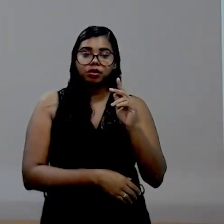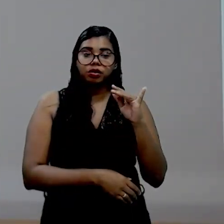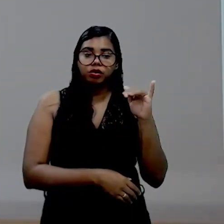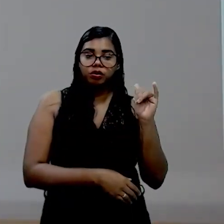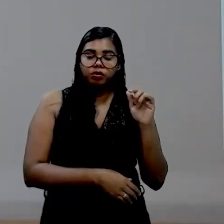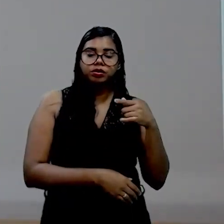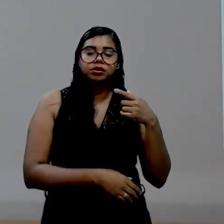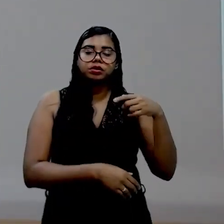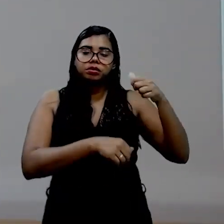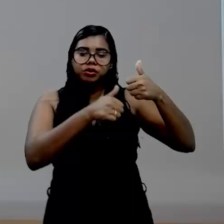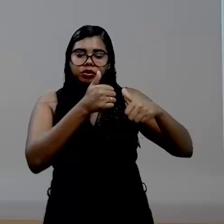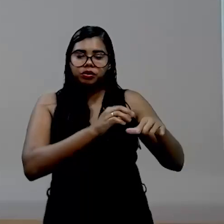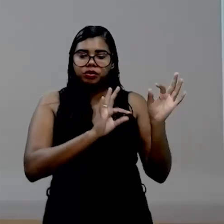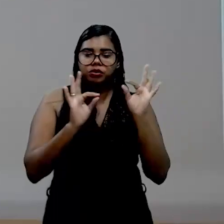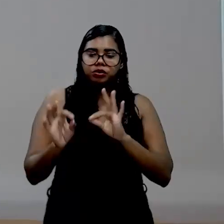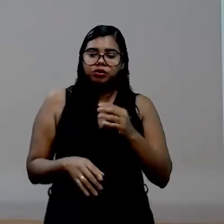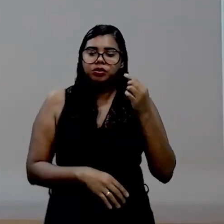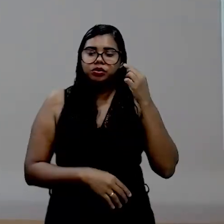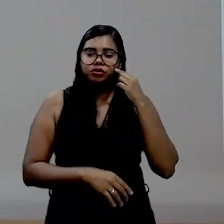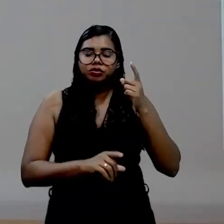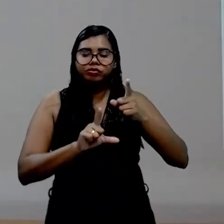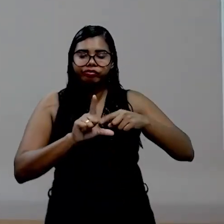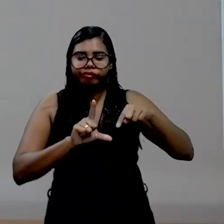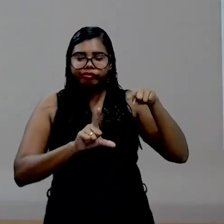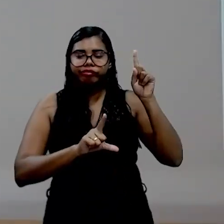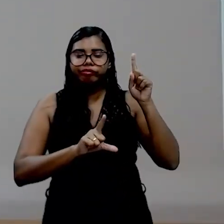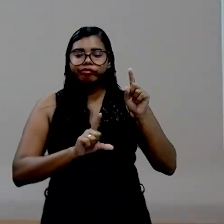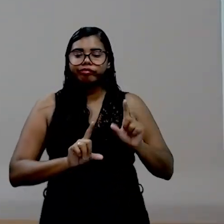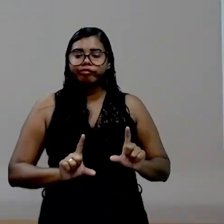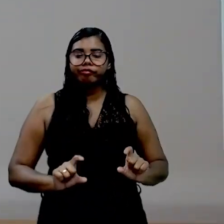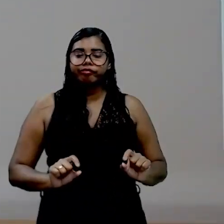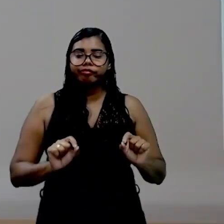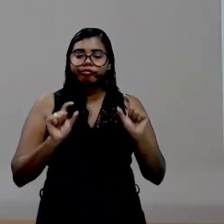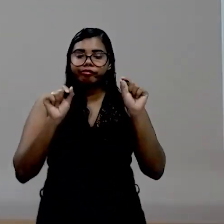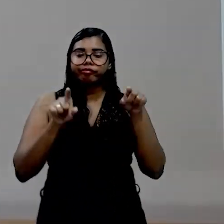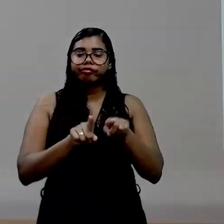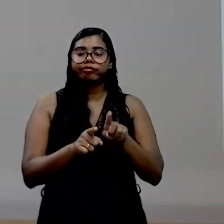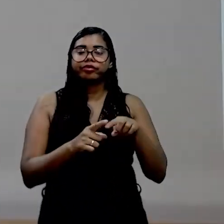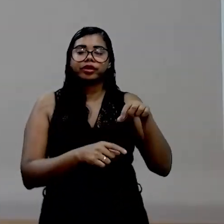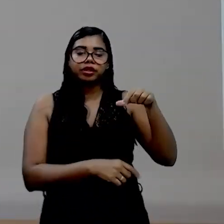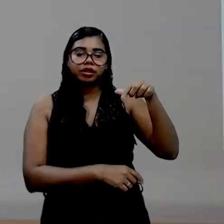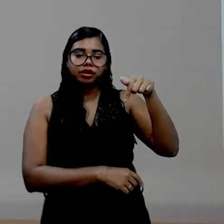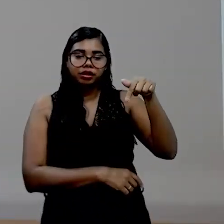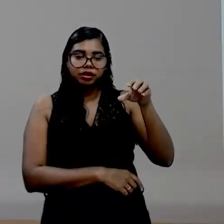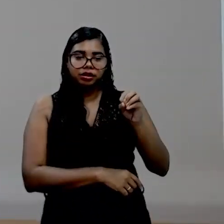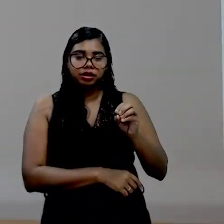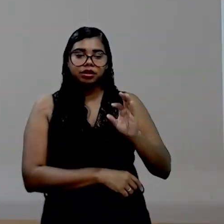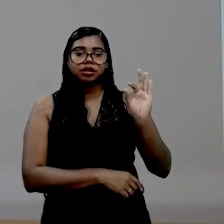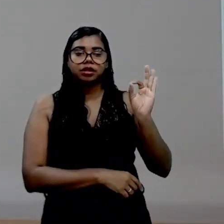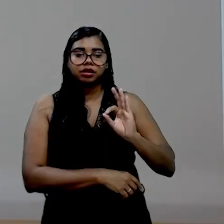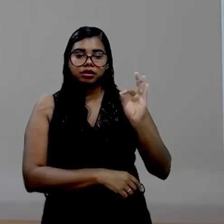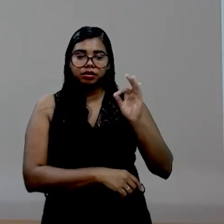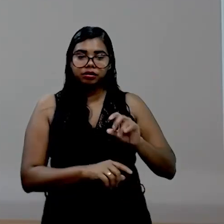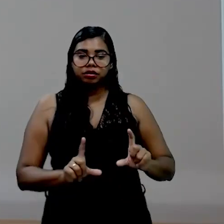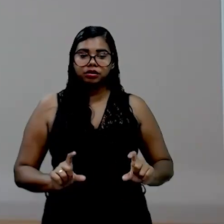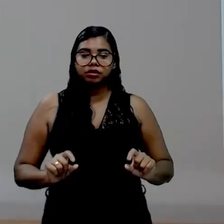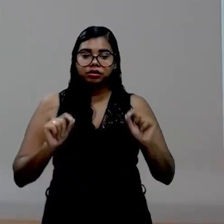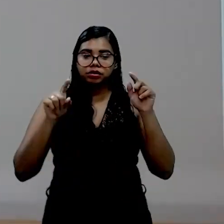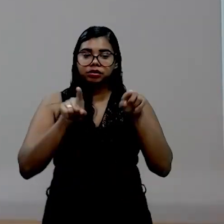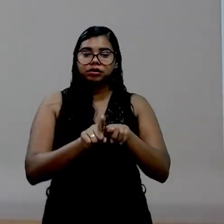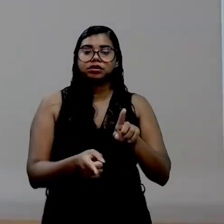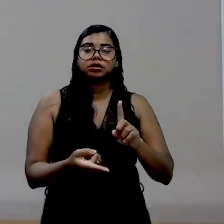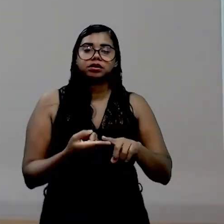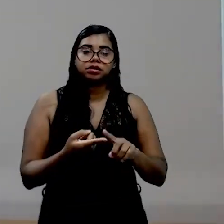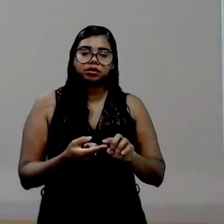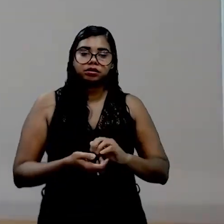que tem um risco alto de ter um câncer, né? 70% de chance de ter um câncer. Você pode